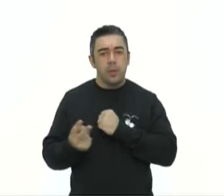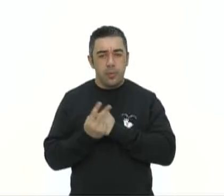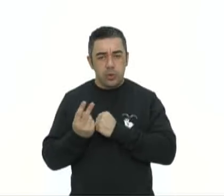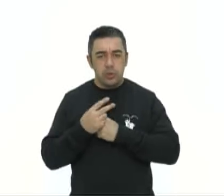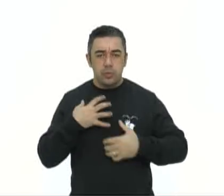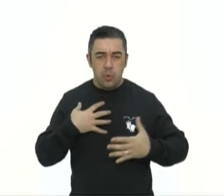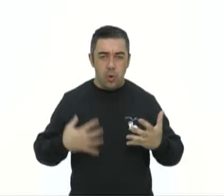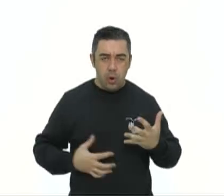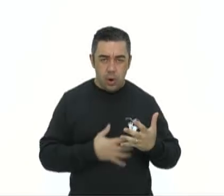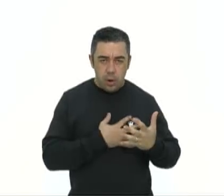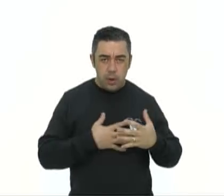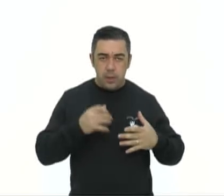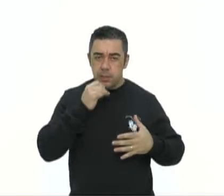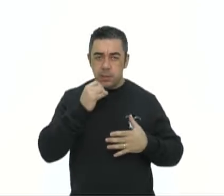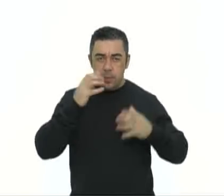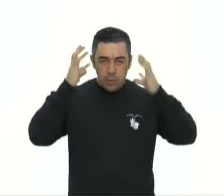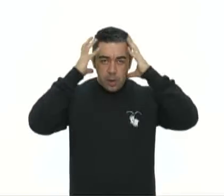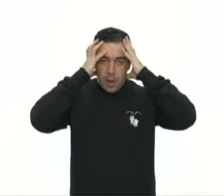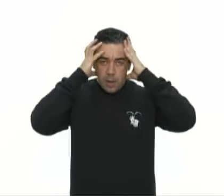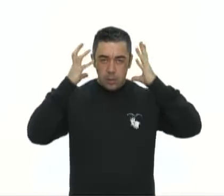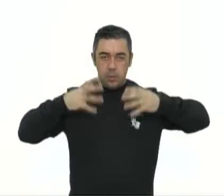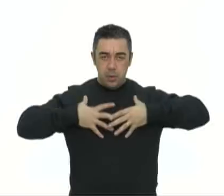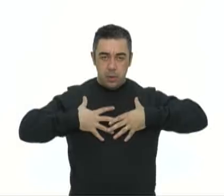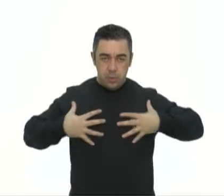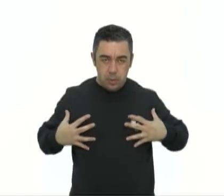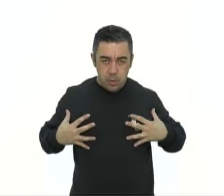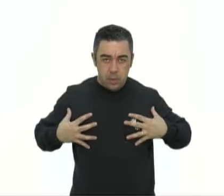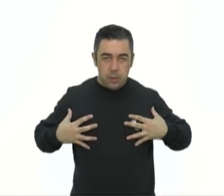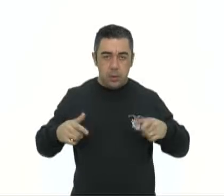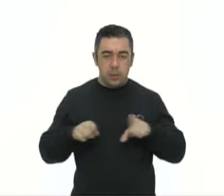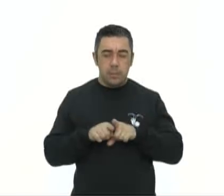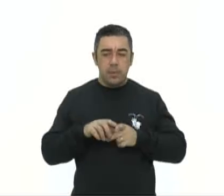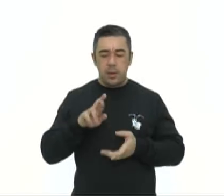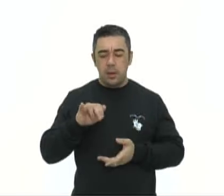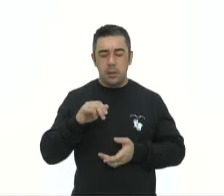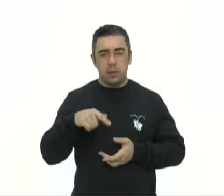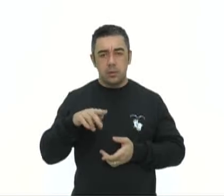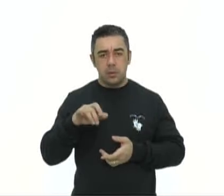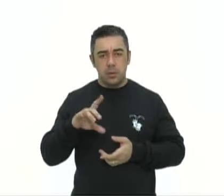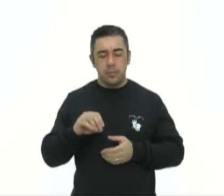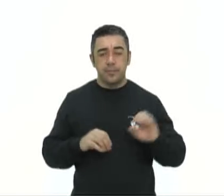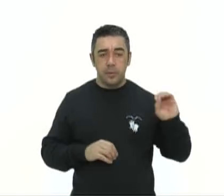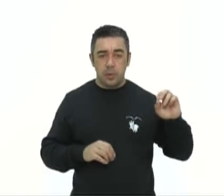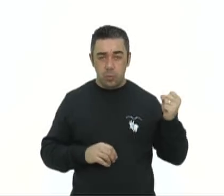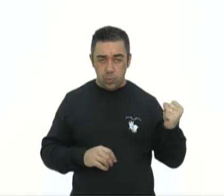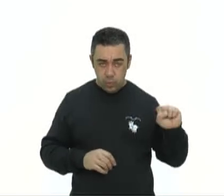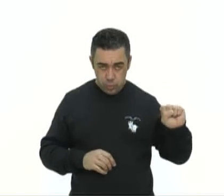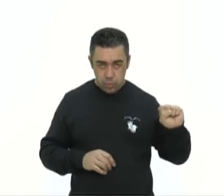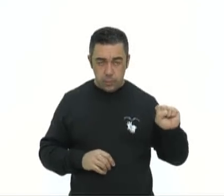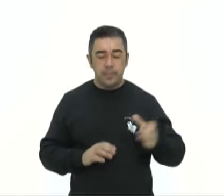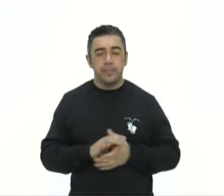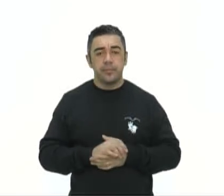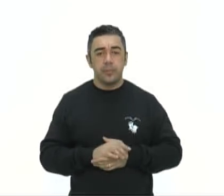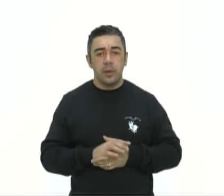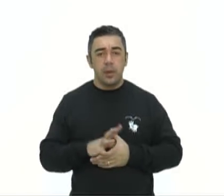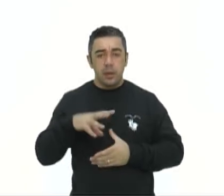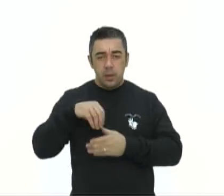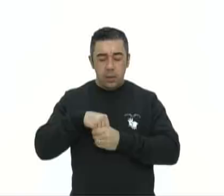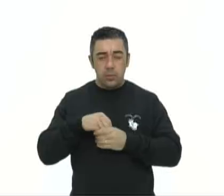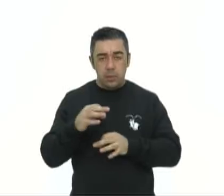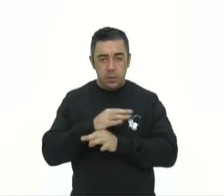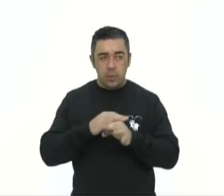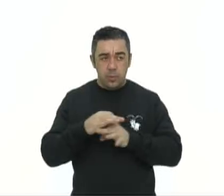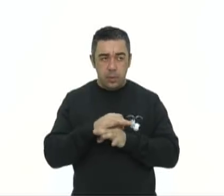vitais, como os contidos na caixa craniana e torácica e no canal raquidiano. E 0,8, a substância intercelular do